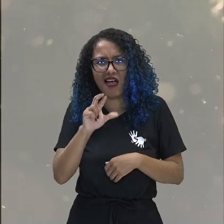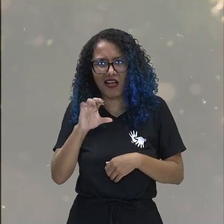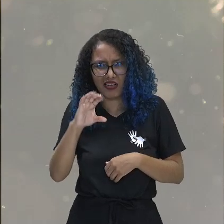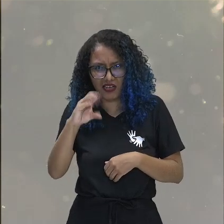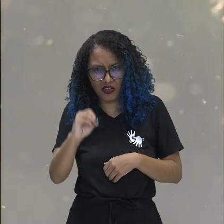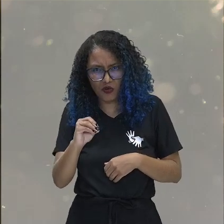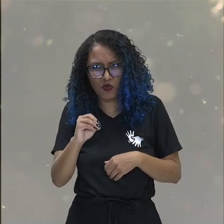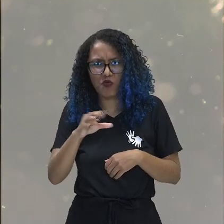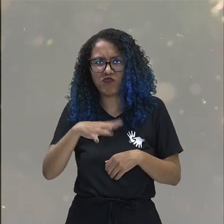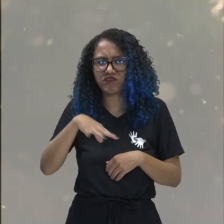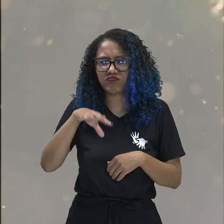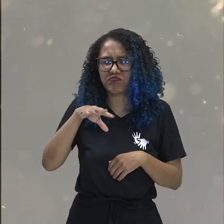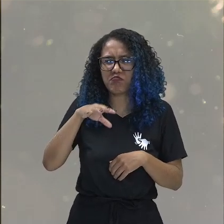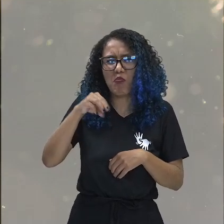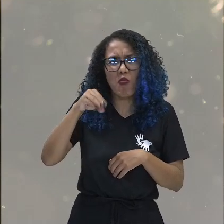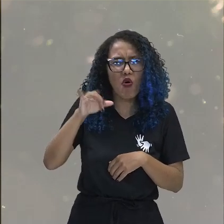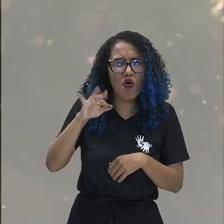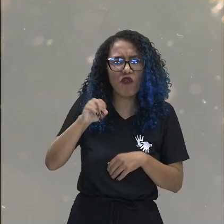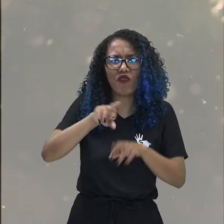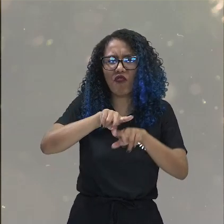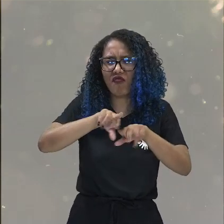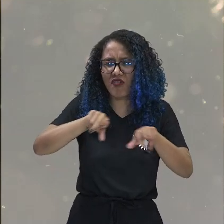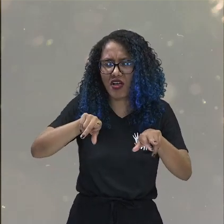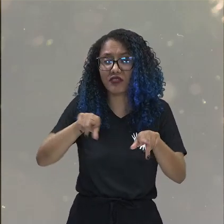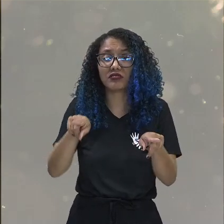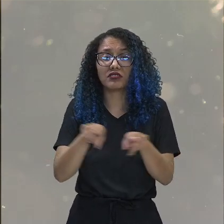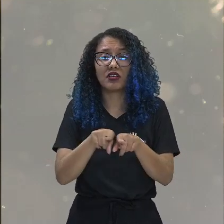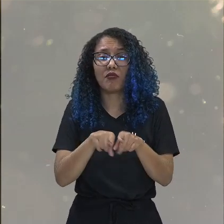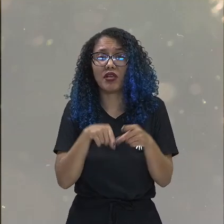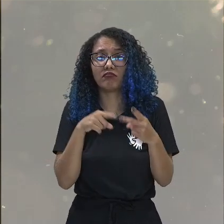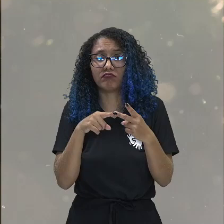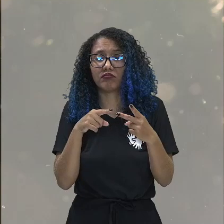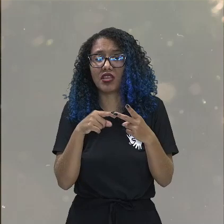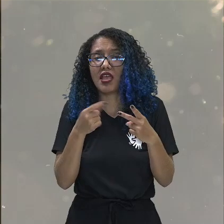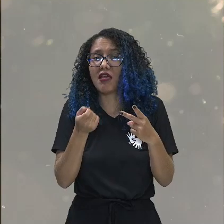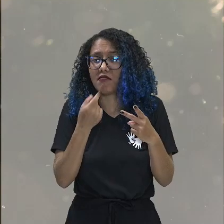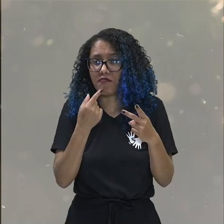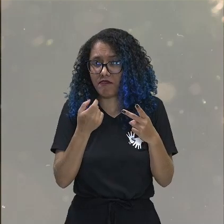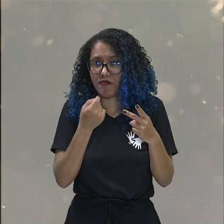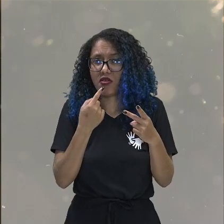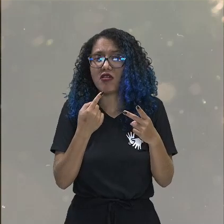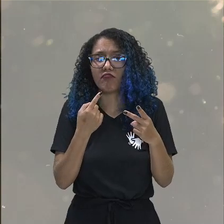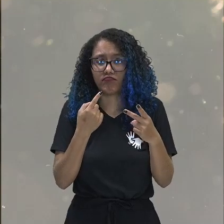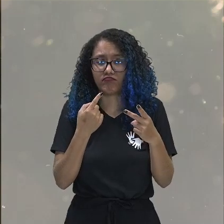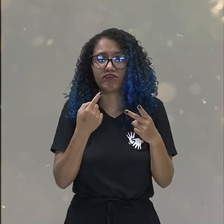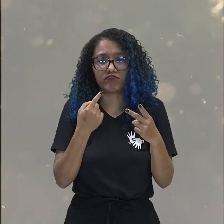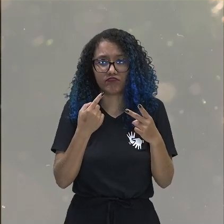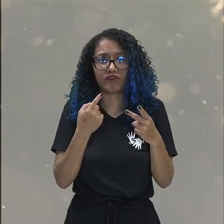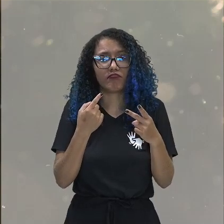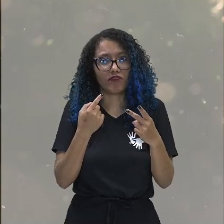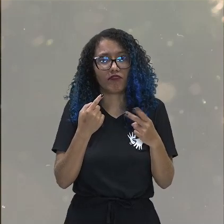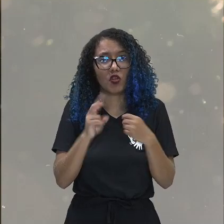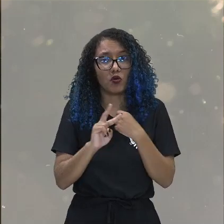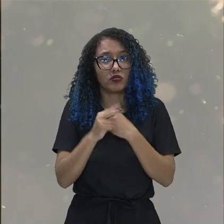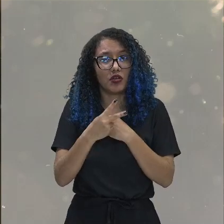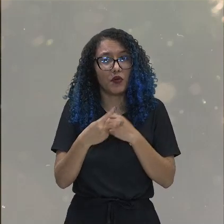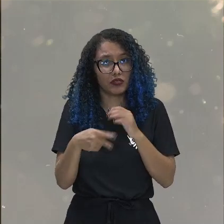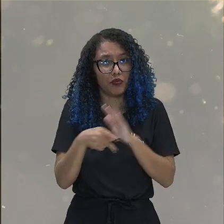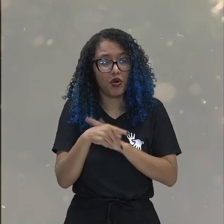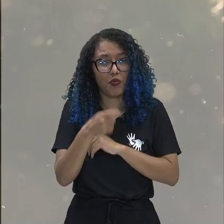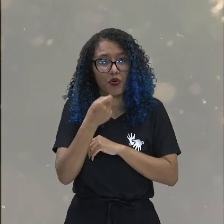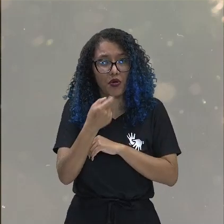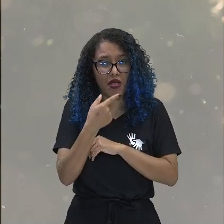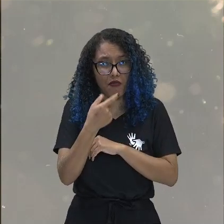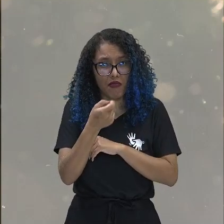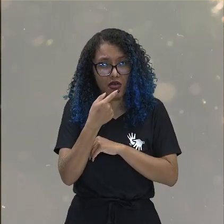causar alergias. E também por medicamentos. Efeitos colaterais desses medicamentos,